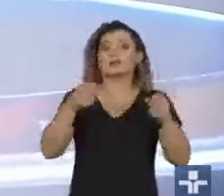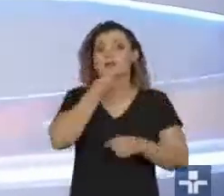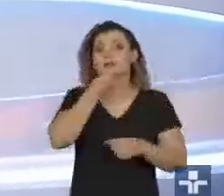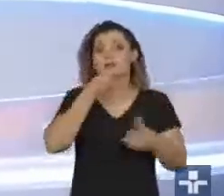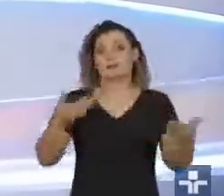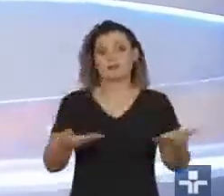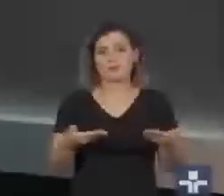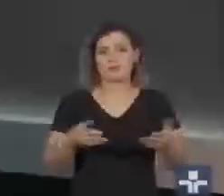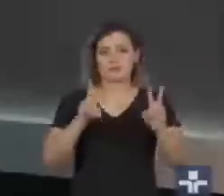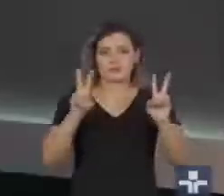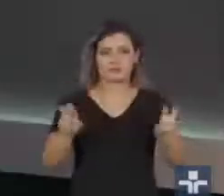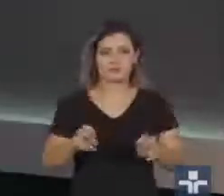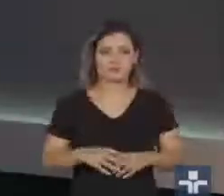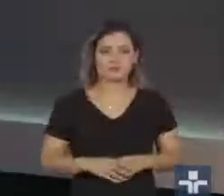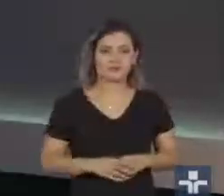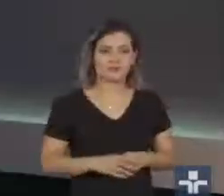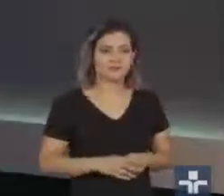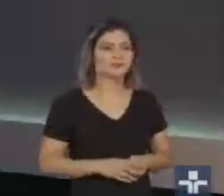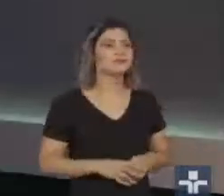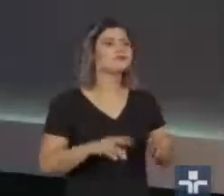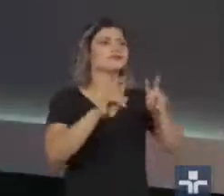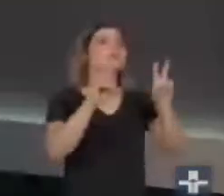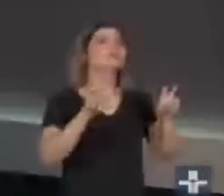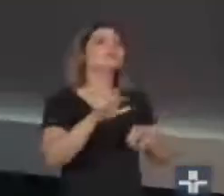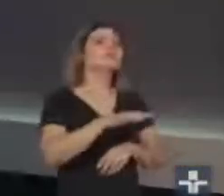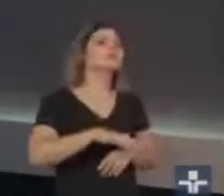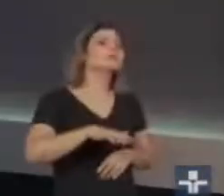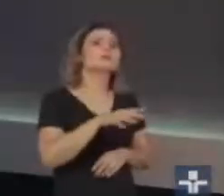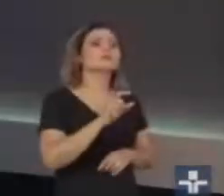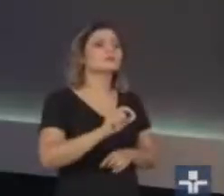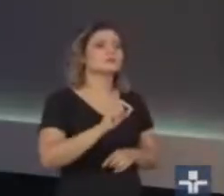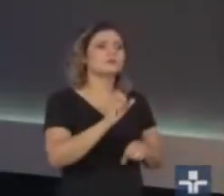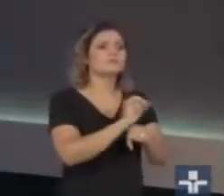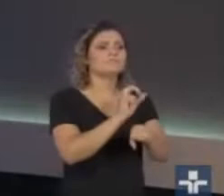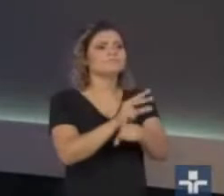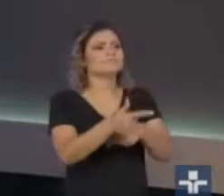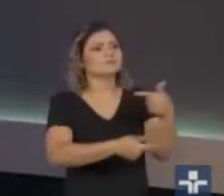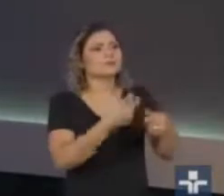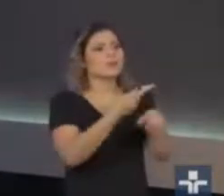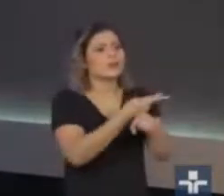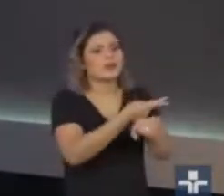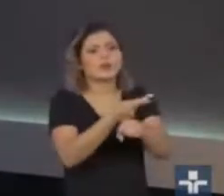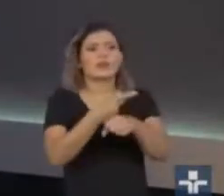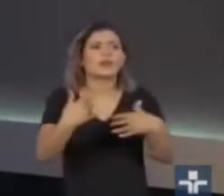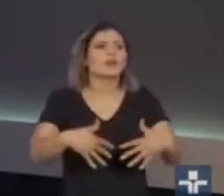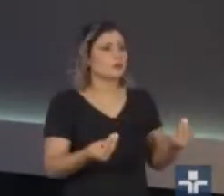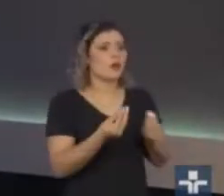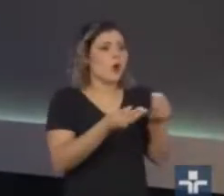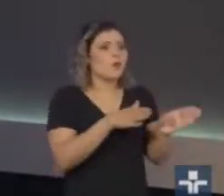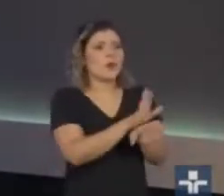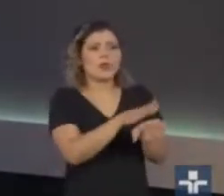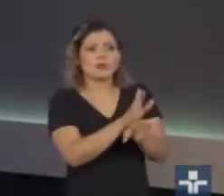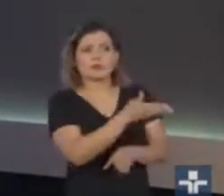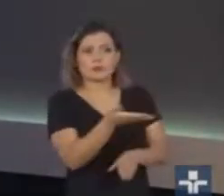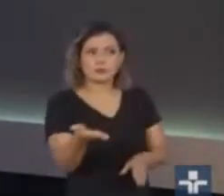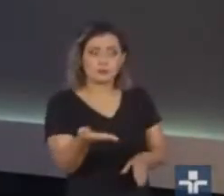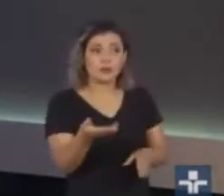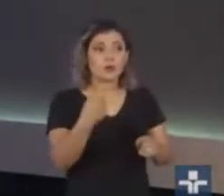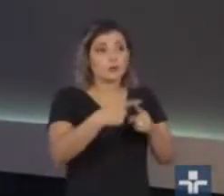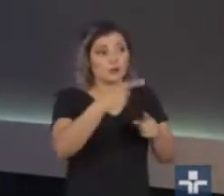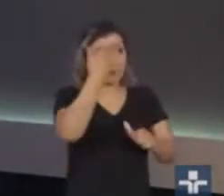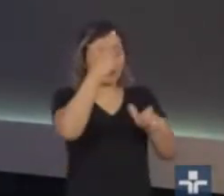de hoje. Em relação à busca de emprego, qual seria a recomendação? Porque